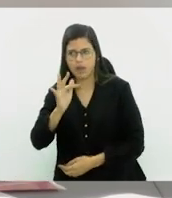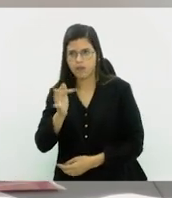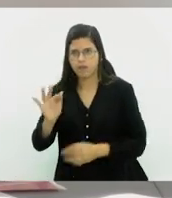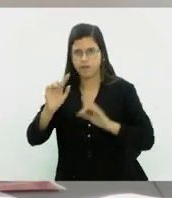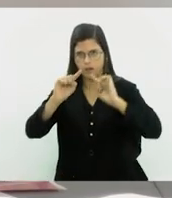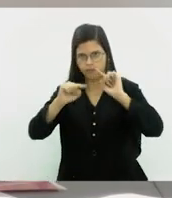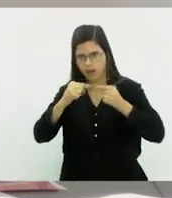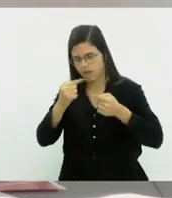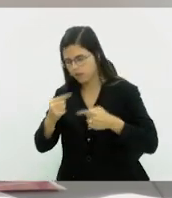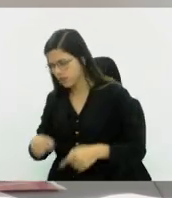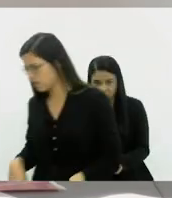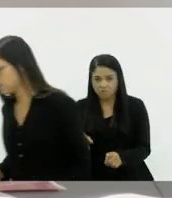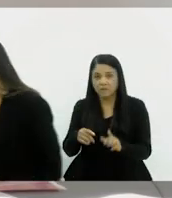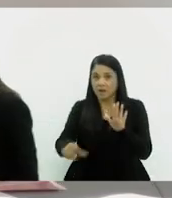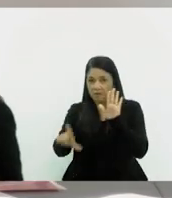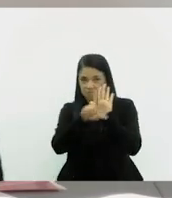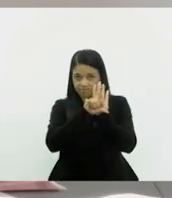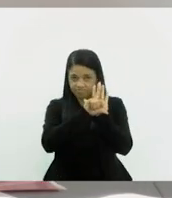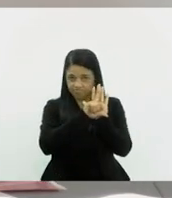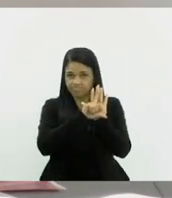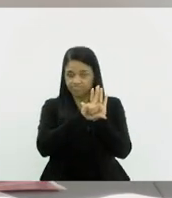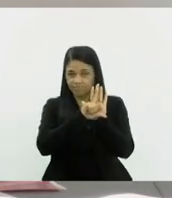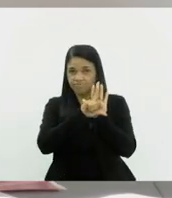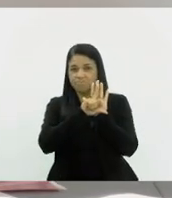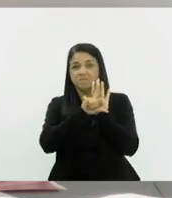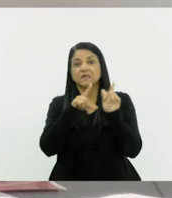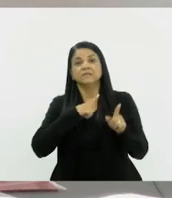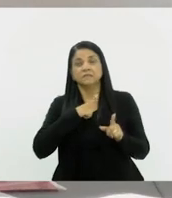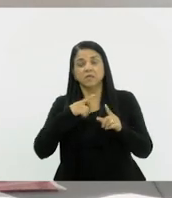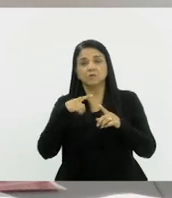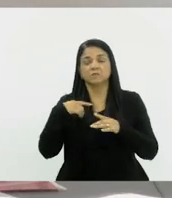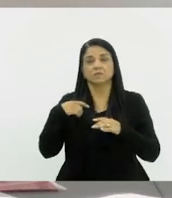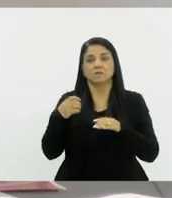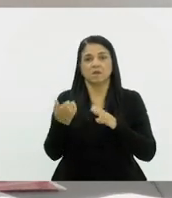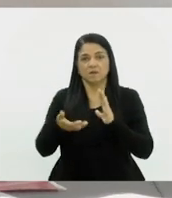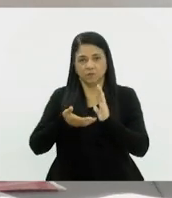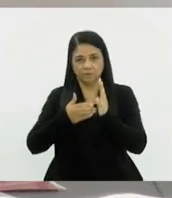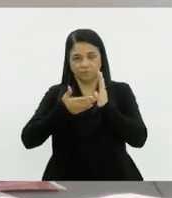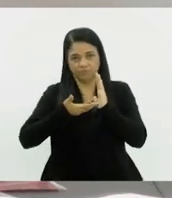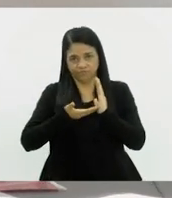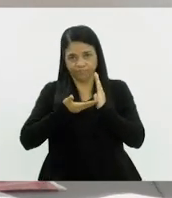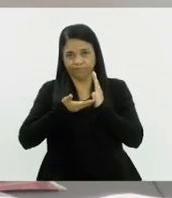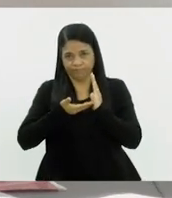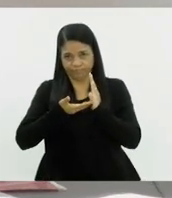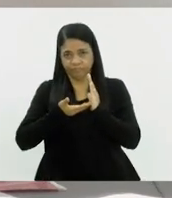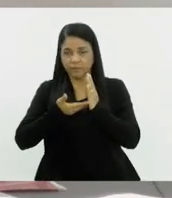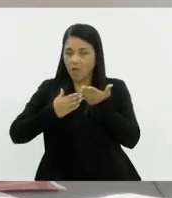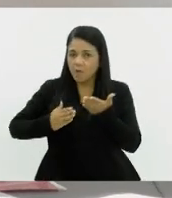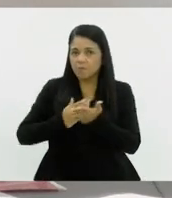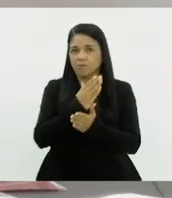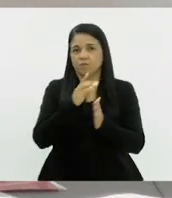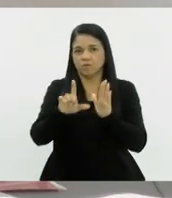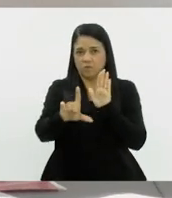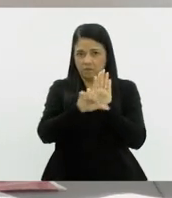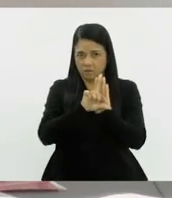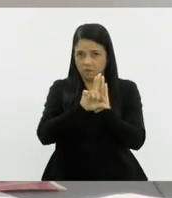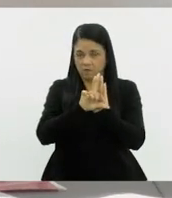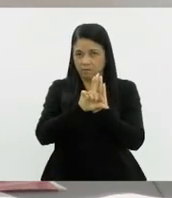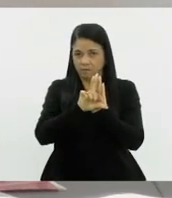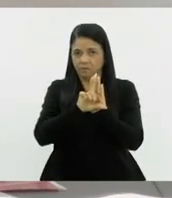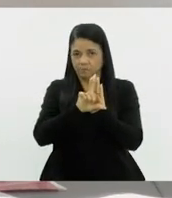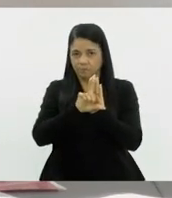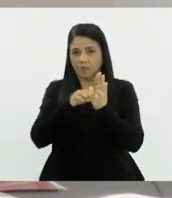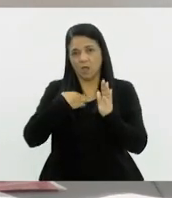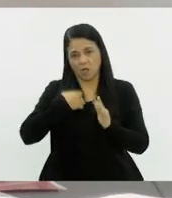vácuo da legislação tem o Senado que aprovou uma lei No meu modo de entender